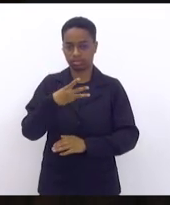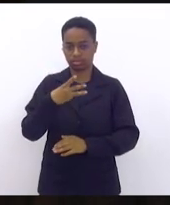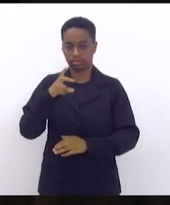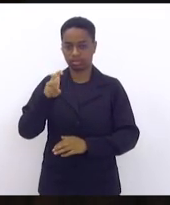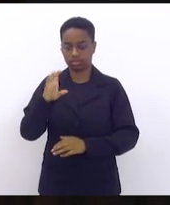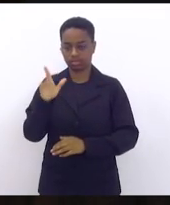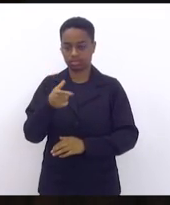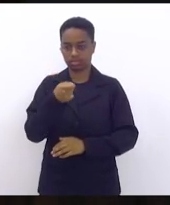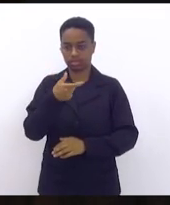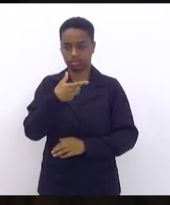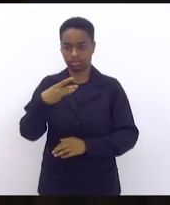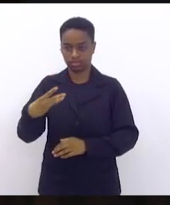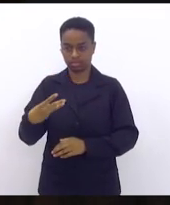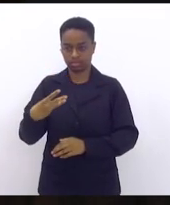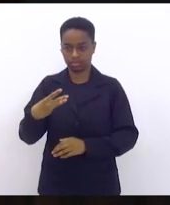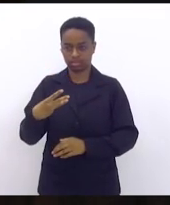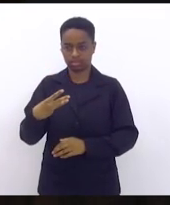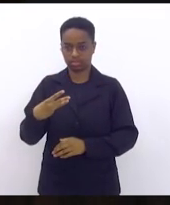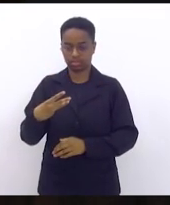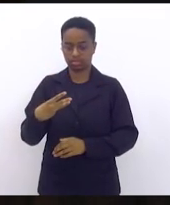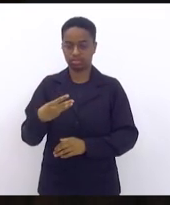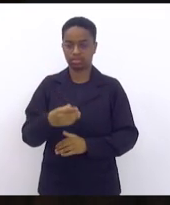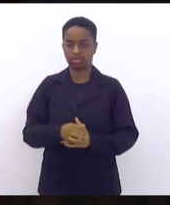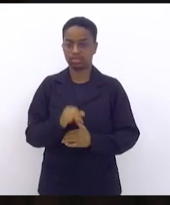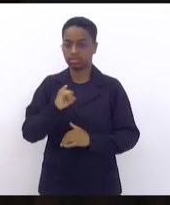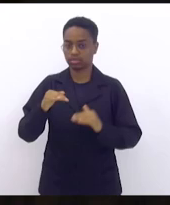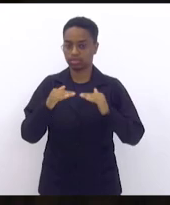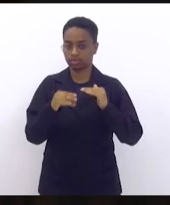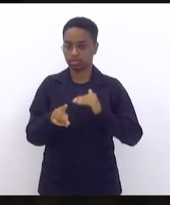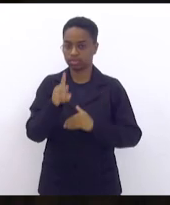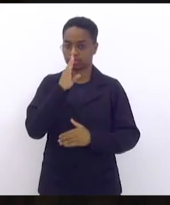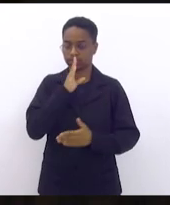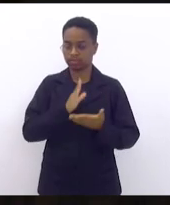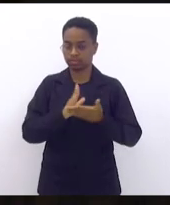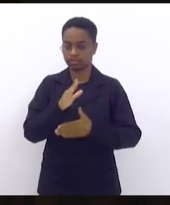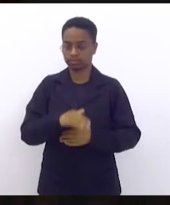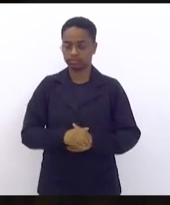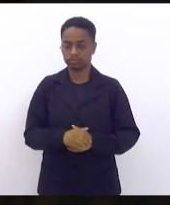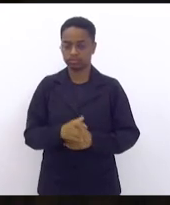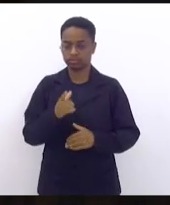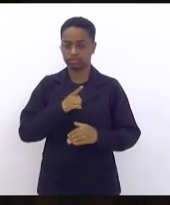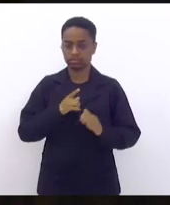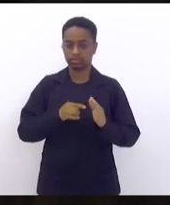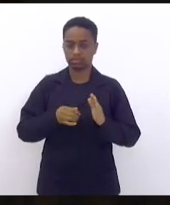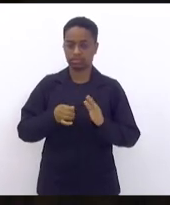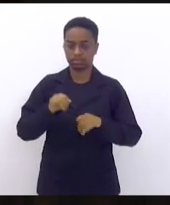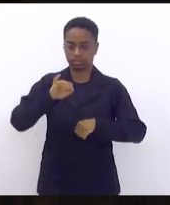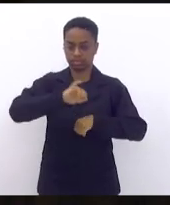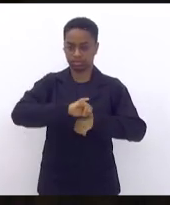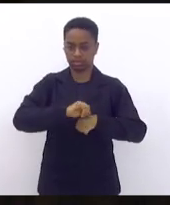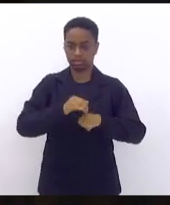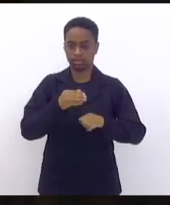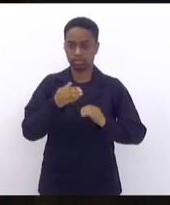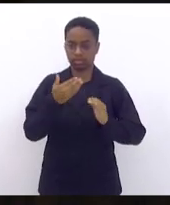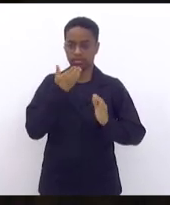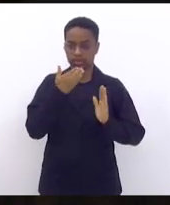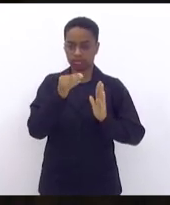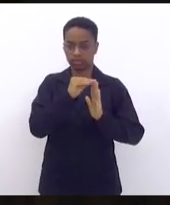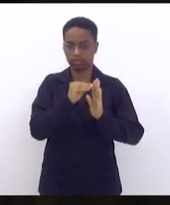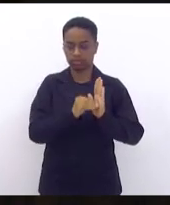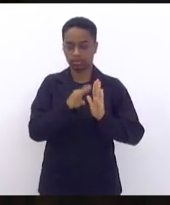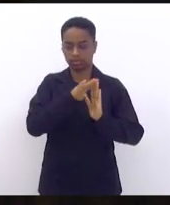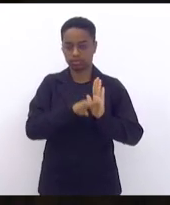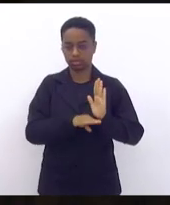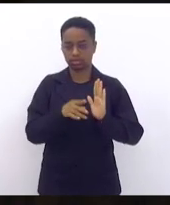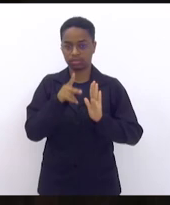1435 de 23, da deputada Franciane Mota. Senhores que aprovam, mandem como estão, aprovados. Há sobre a lei requerimento de inclusão na ordem do dia do